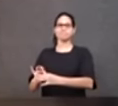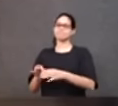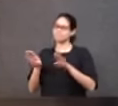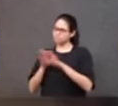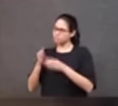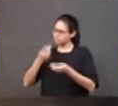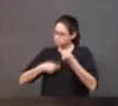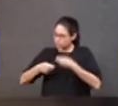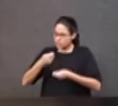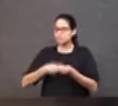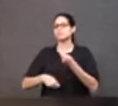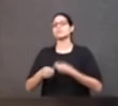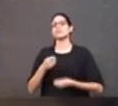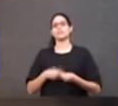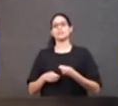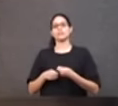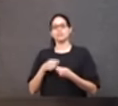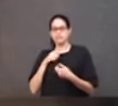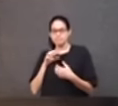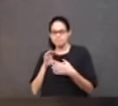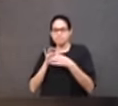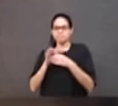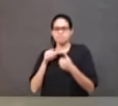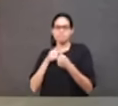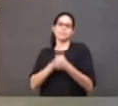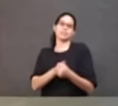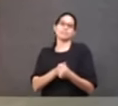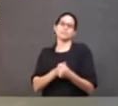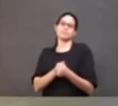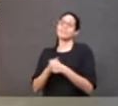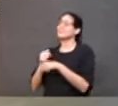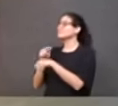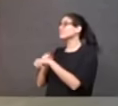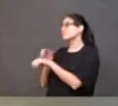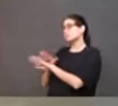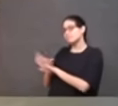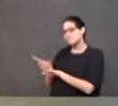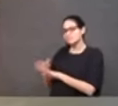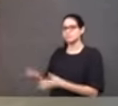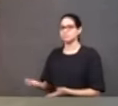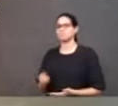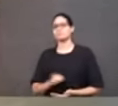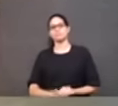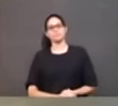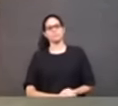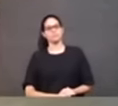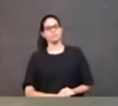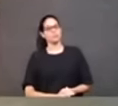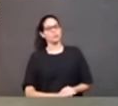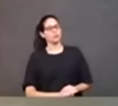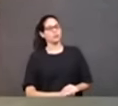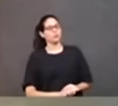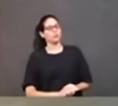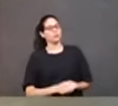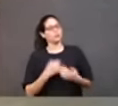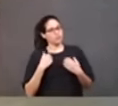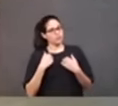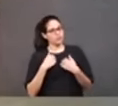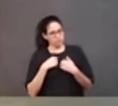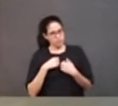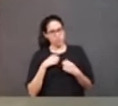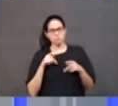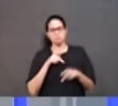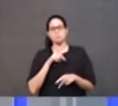administrativas, trazendo-os mais para perto. Encerrado. Tréplica então, professor Pedro. Concordo plenamente. Realmente a área